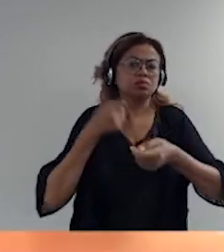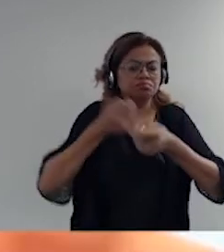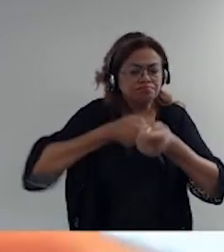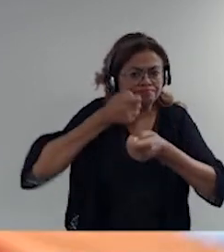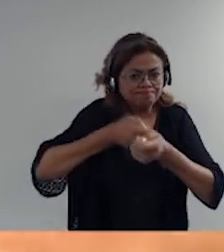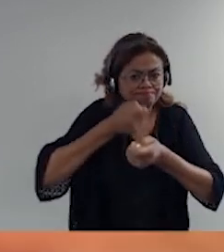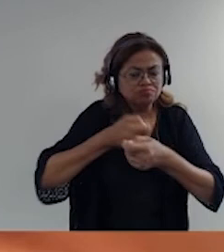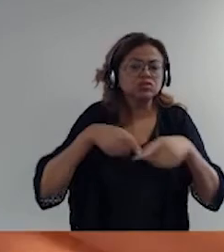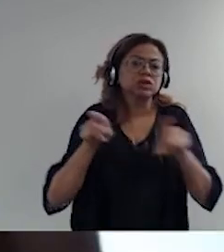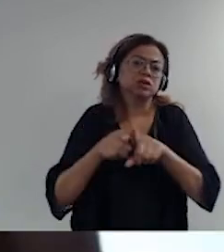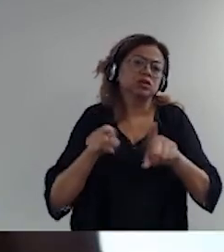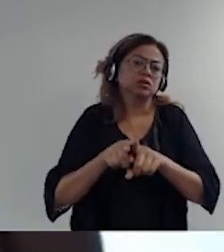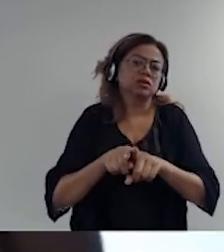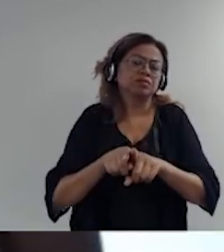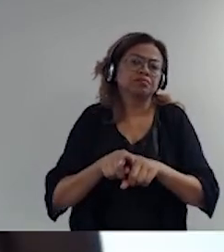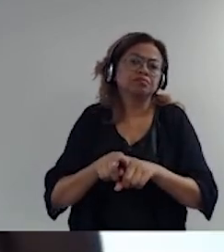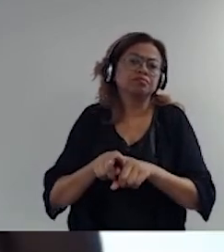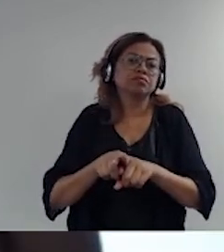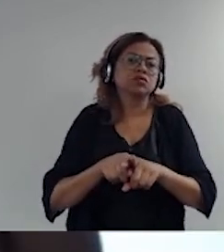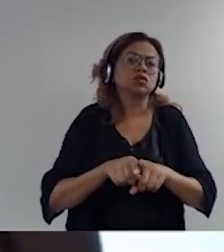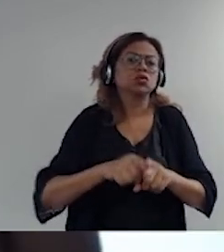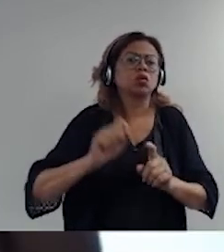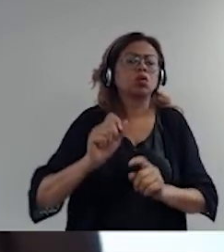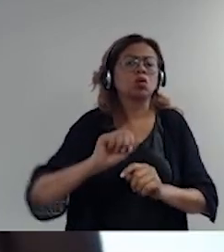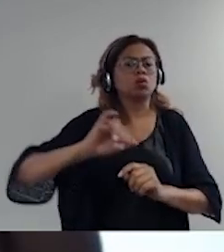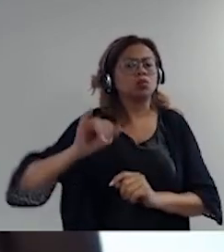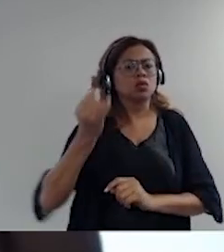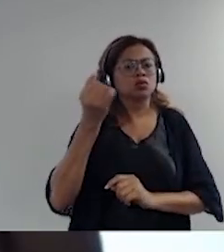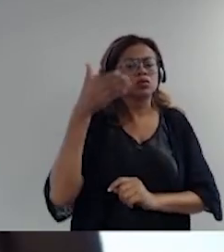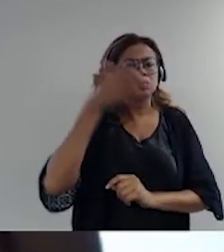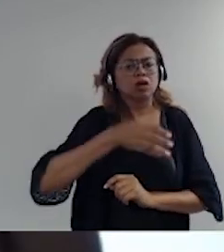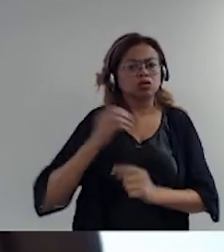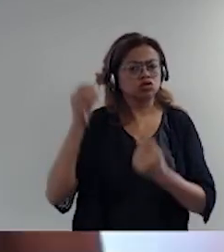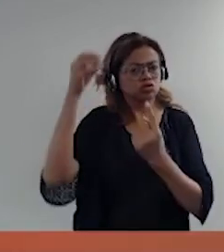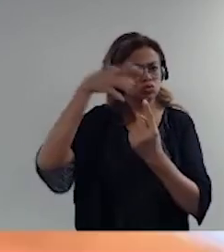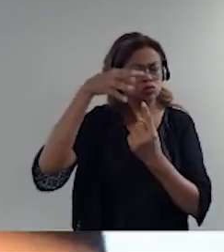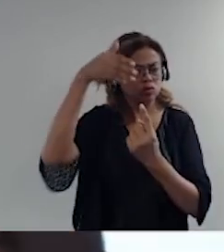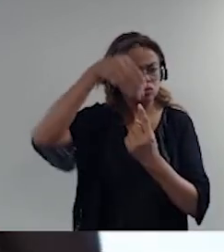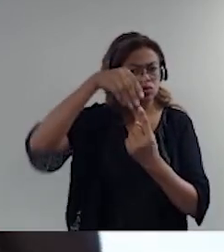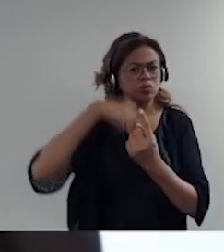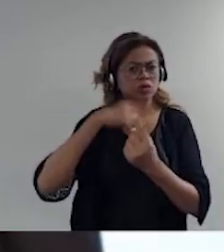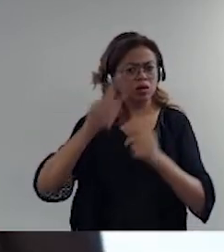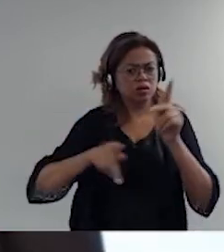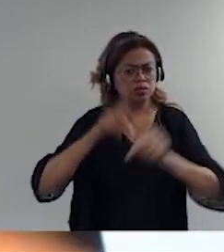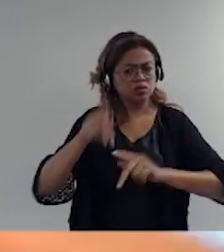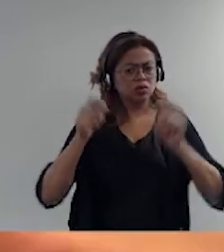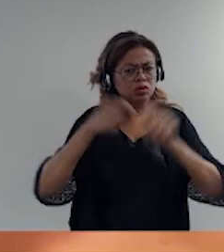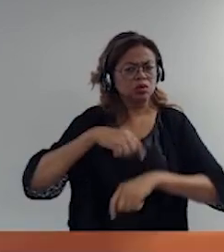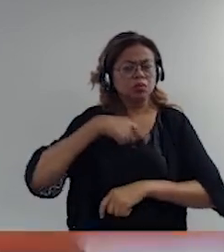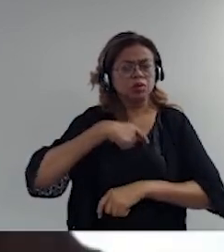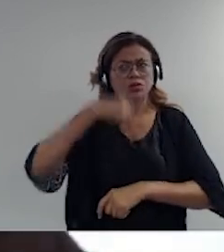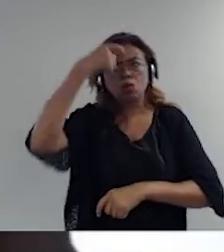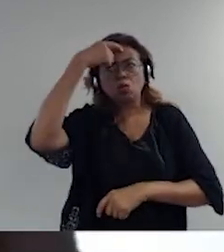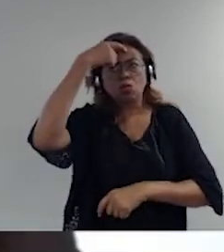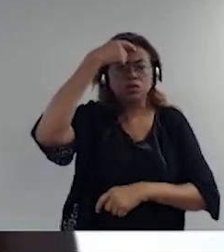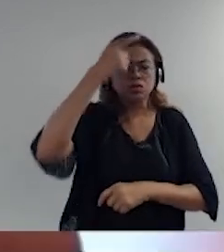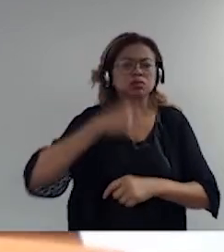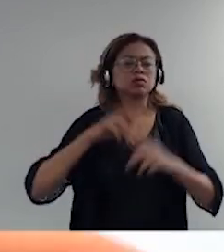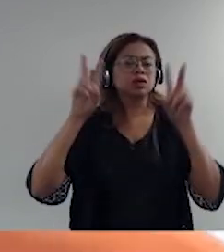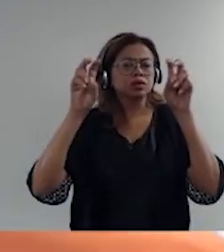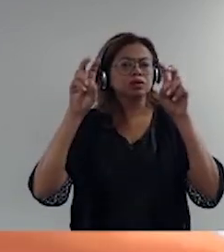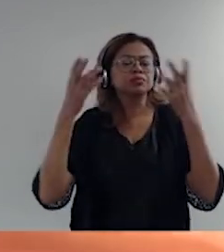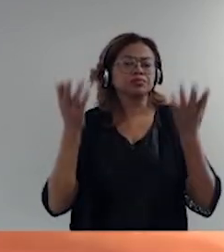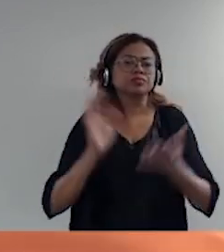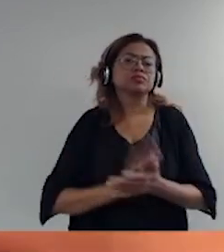a oportunidade de jogar luz sobre isso também, porque as pessoas estão mais cientes desse assunto, e cabe a nós também jogar mais